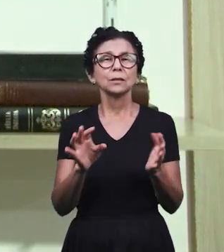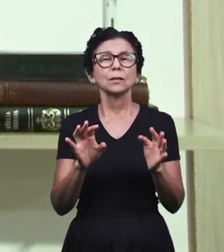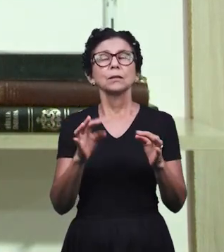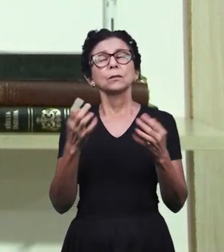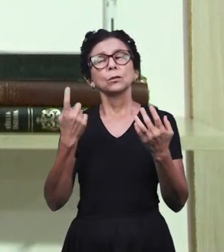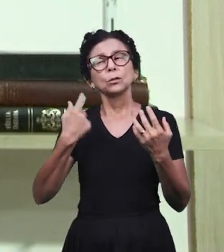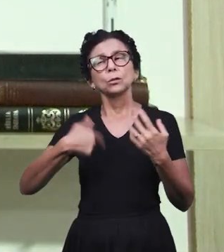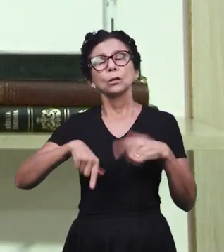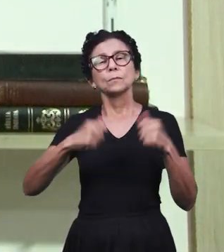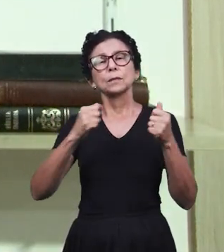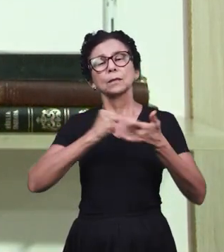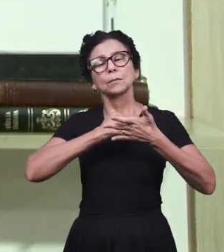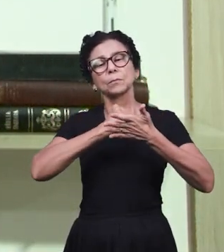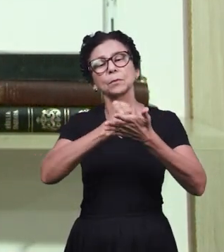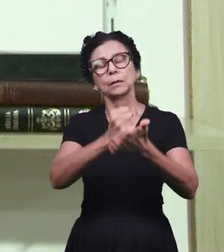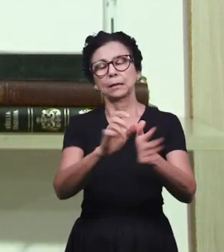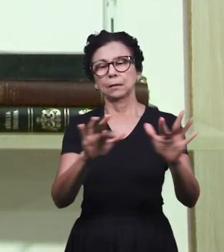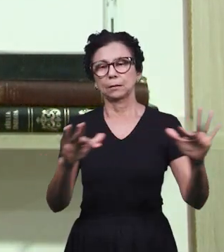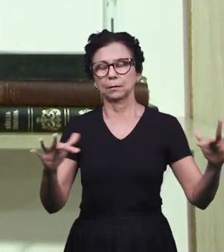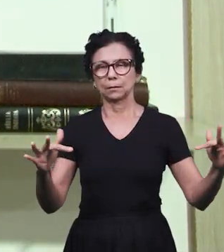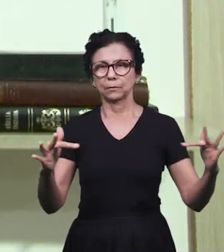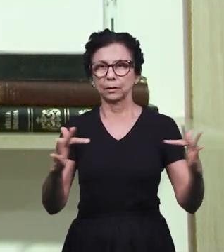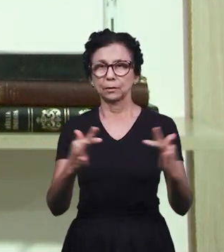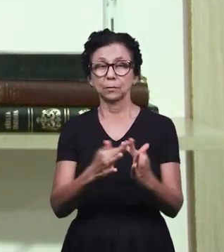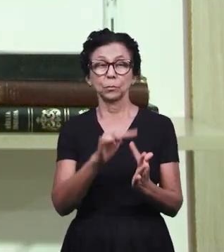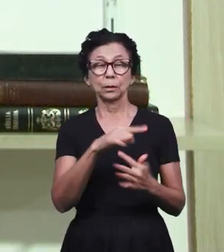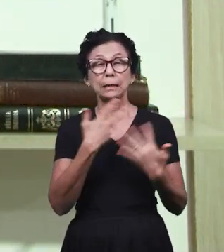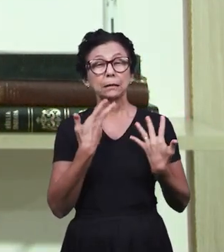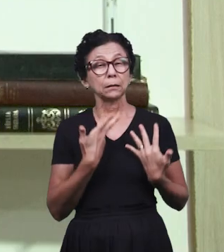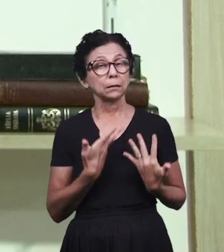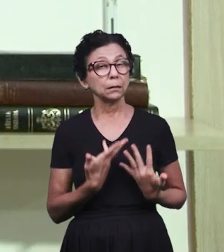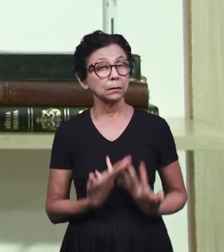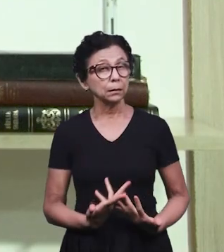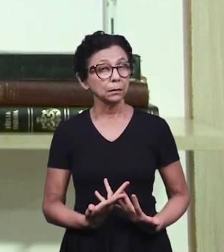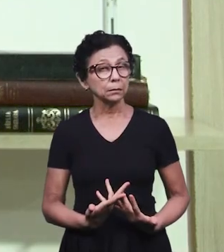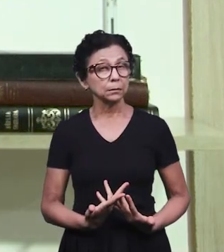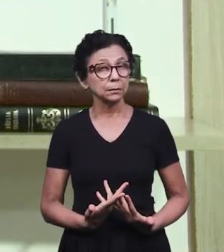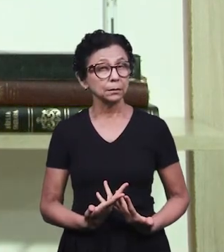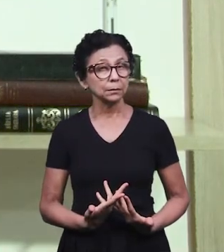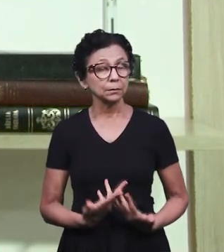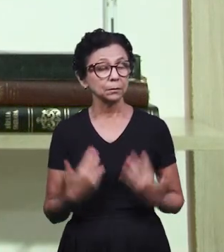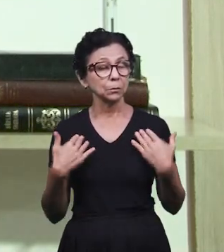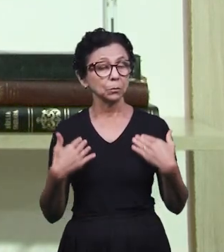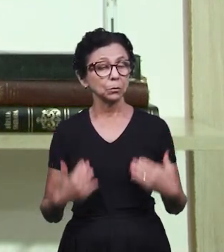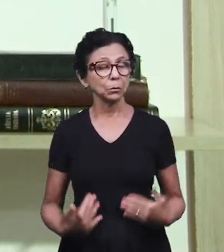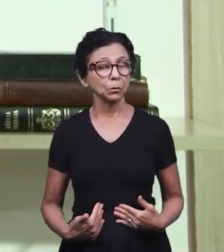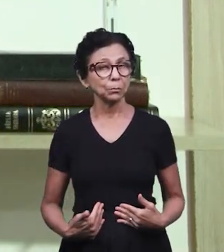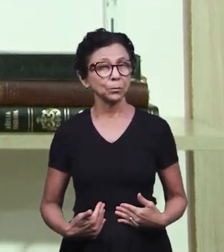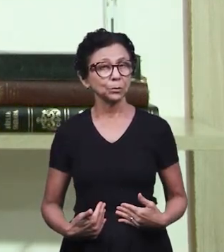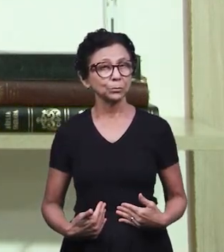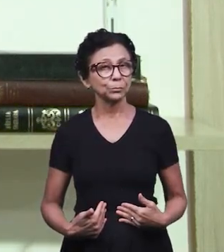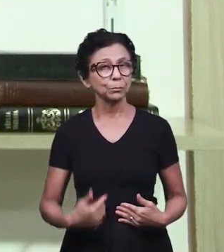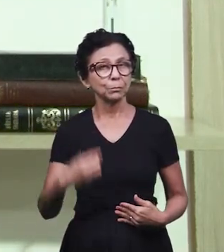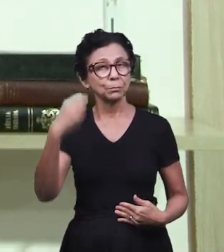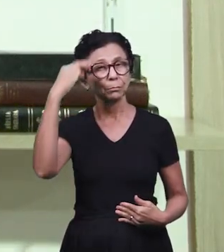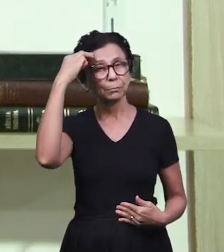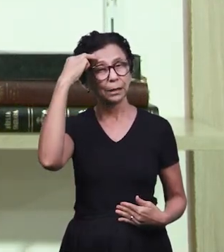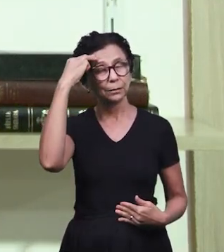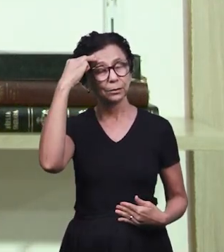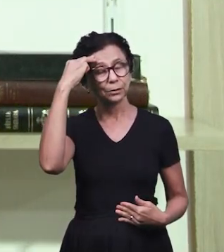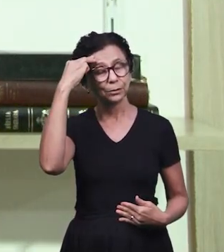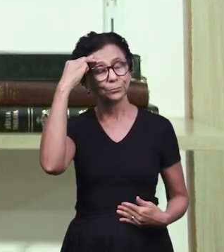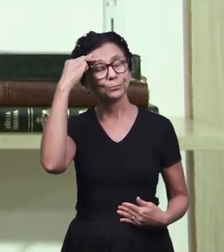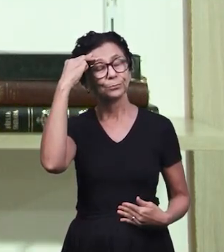encorajadas, apoiadas no seu esgotamento físico e emocional. Além disso, são crianças que internam com